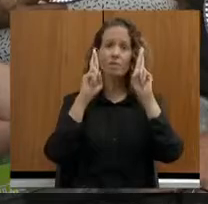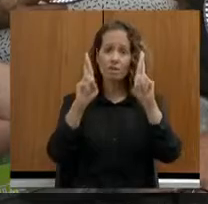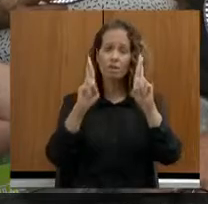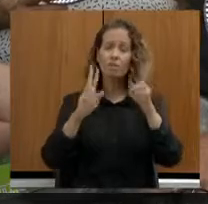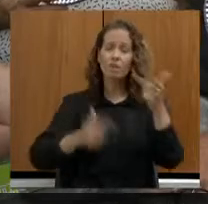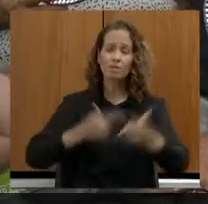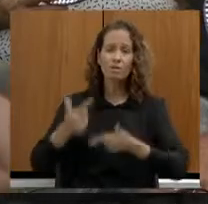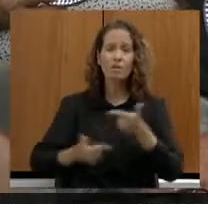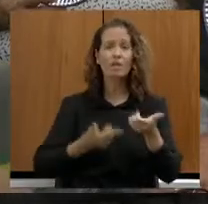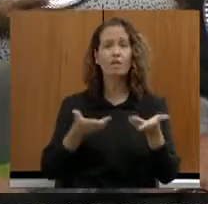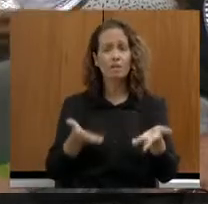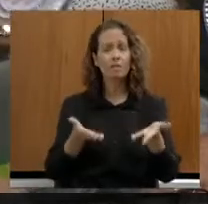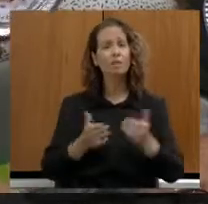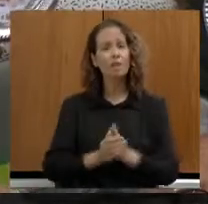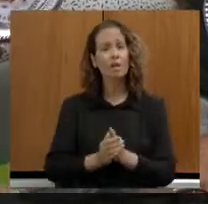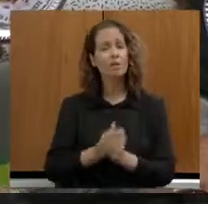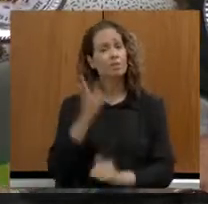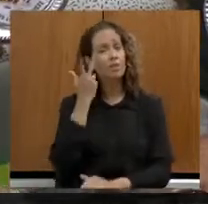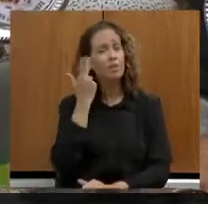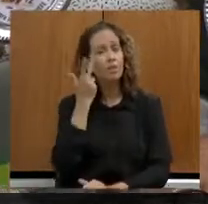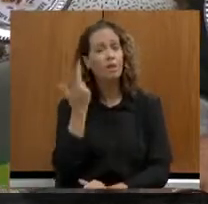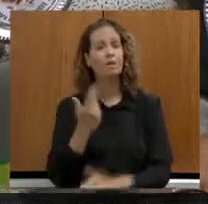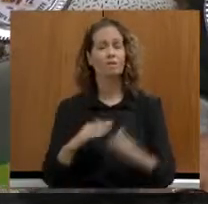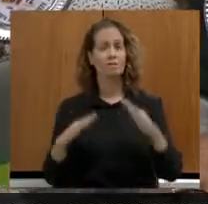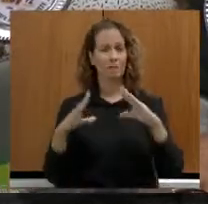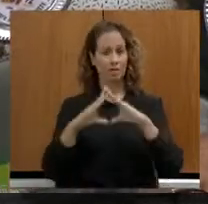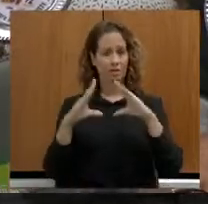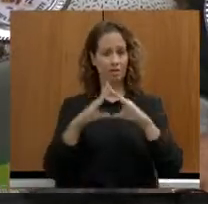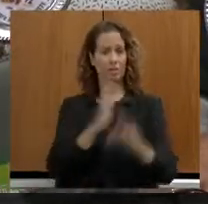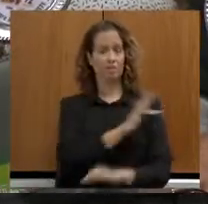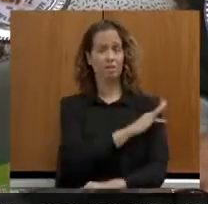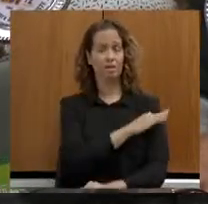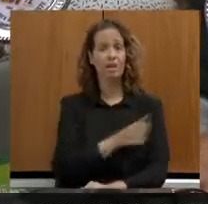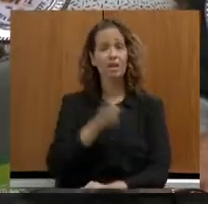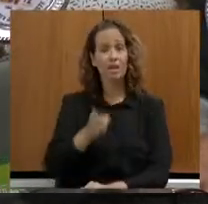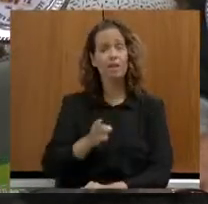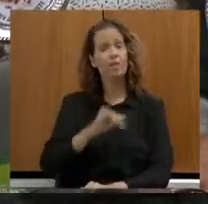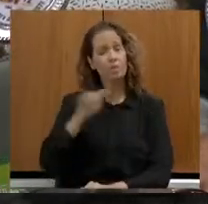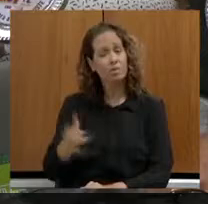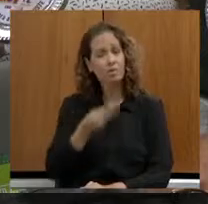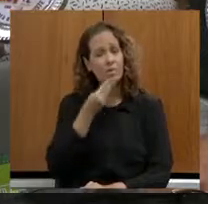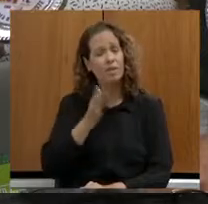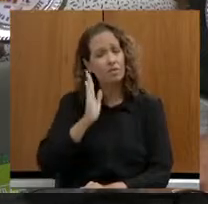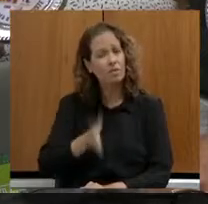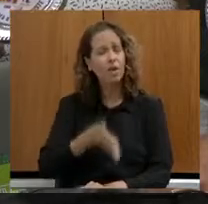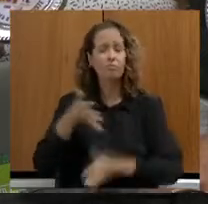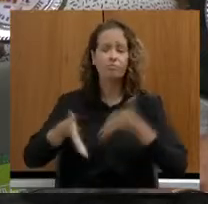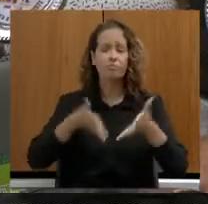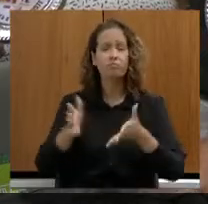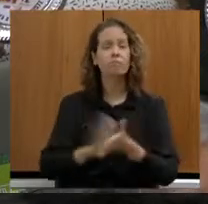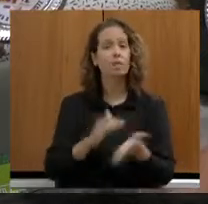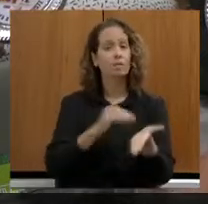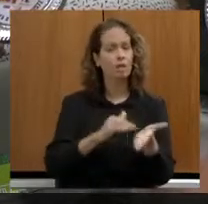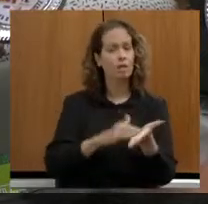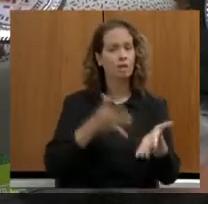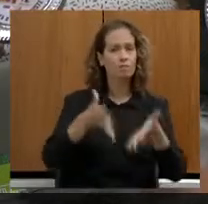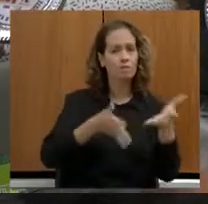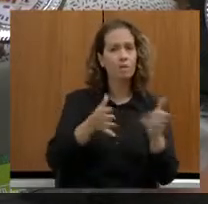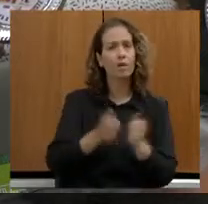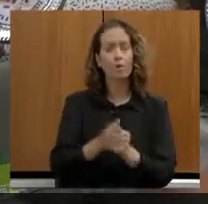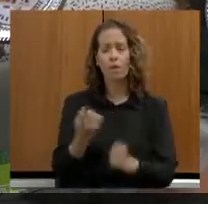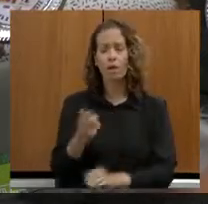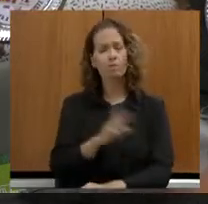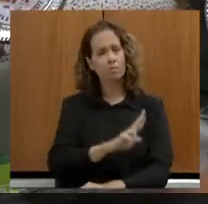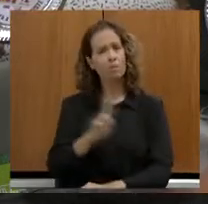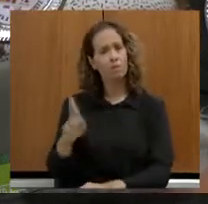rito que é o rito da Assembleia fiscaliza você tá coberta com telha portunidade dele falou a secretária falou e ele teve